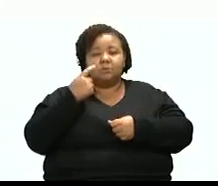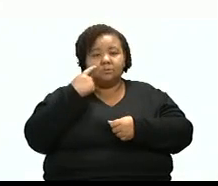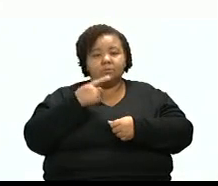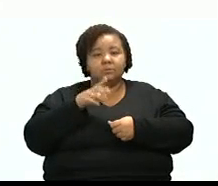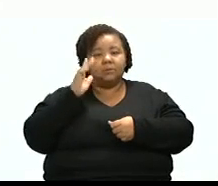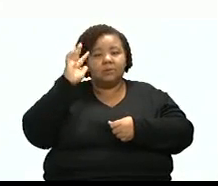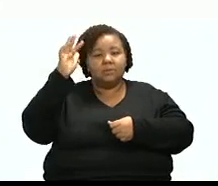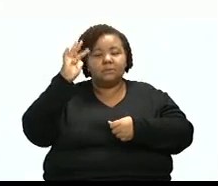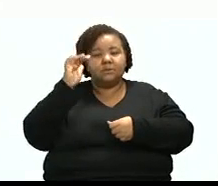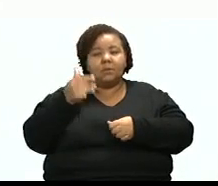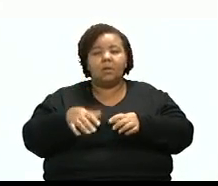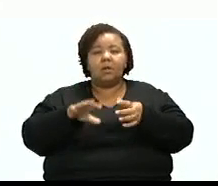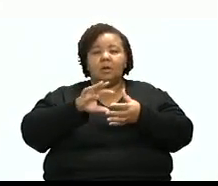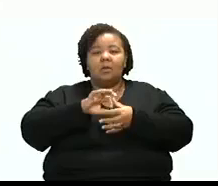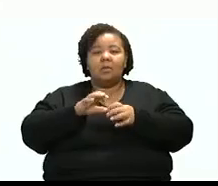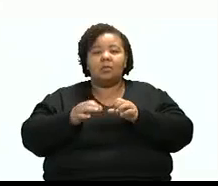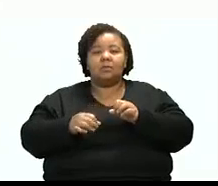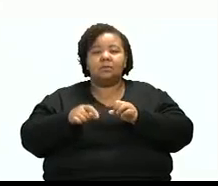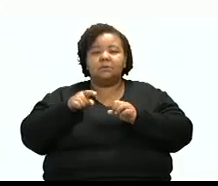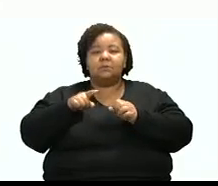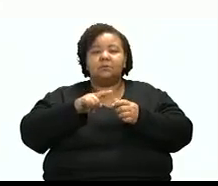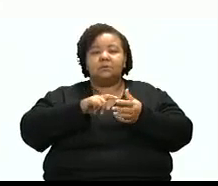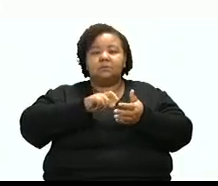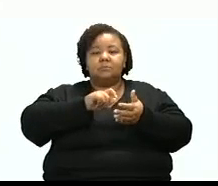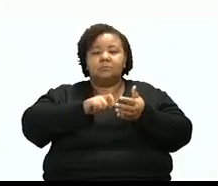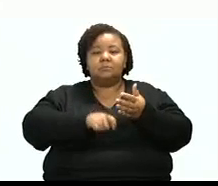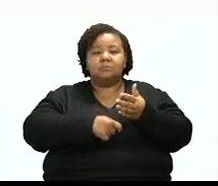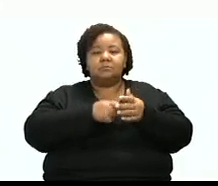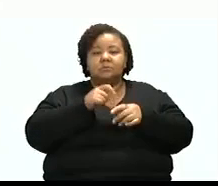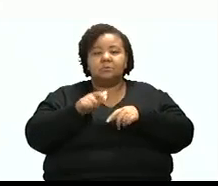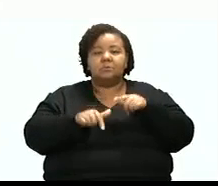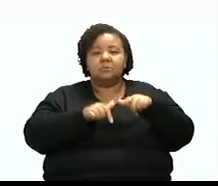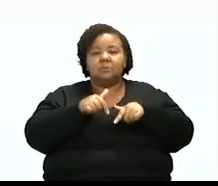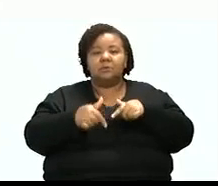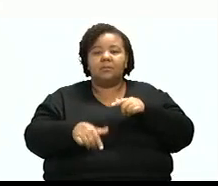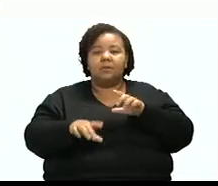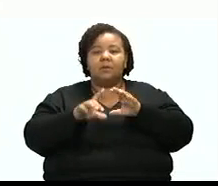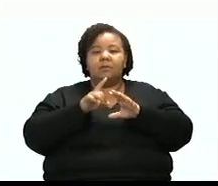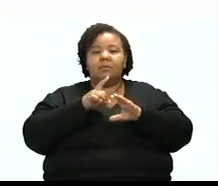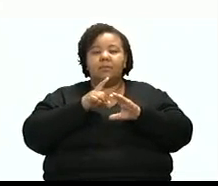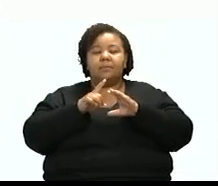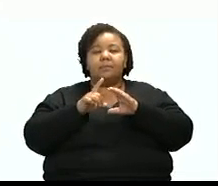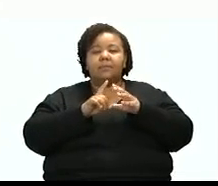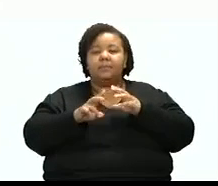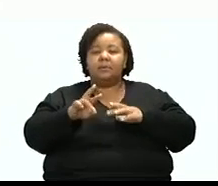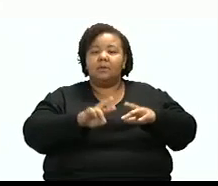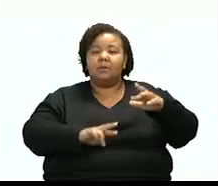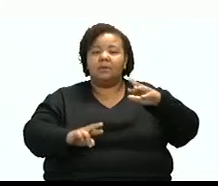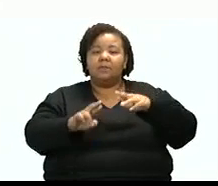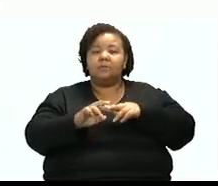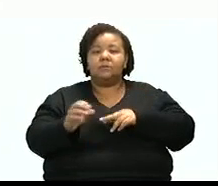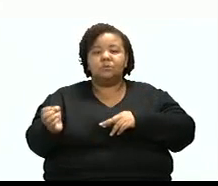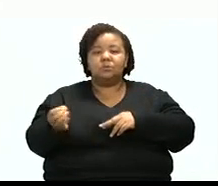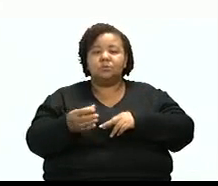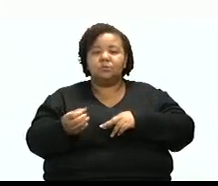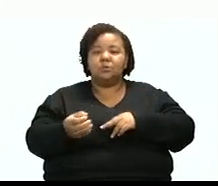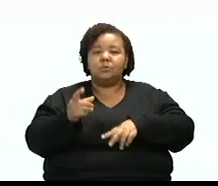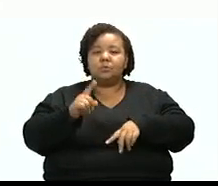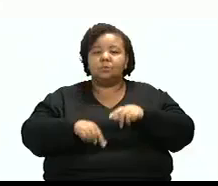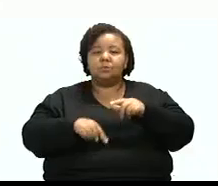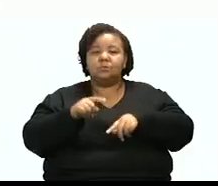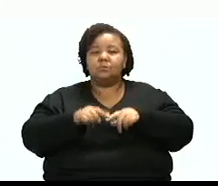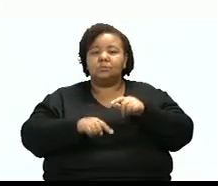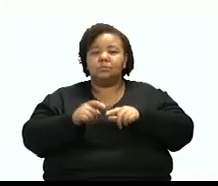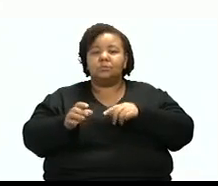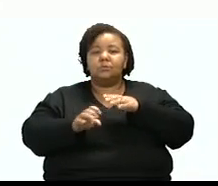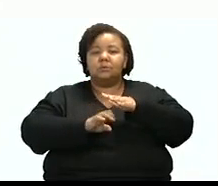um contexto em que você foi contratado para atuar na coordenadoria de avaliação de novos produtos de uma empresa que fabrica